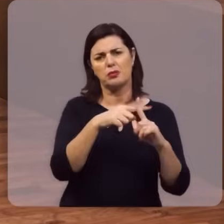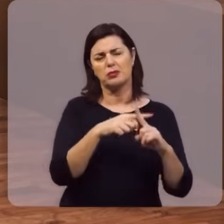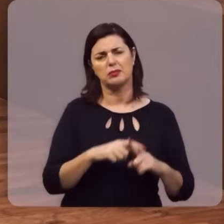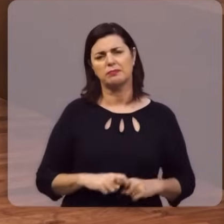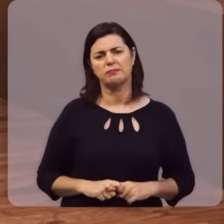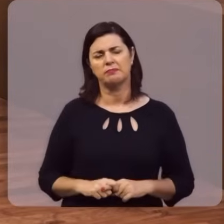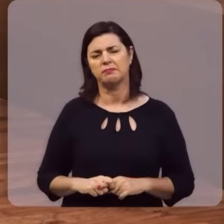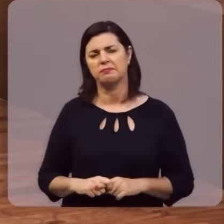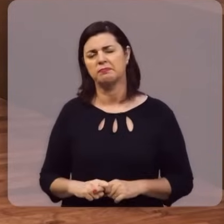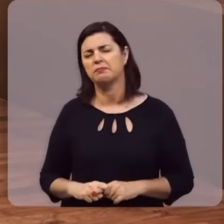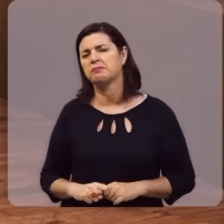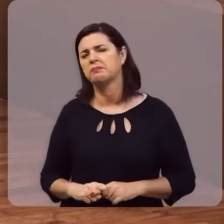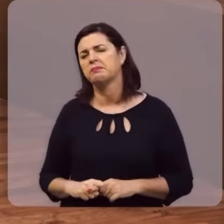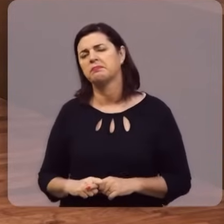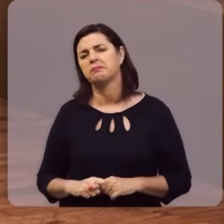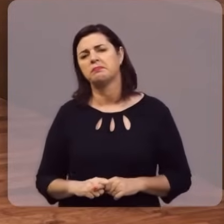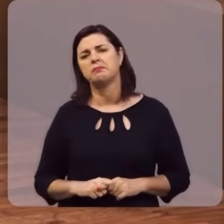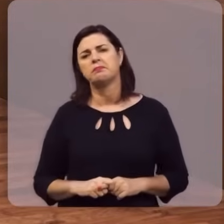Cruz